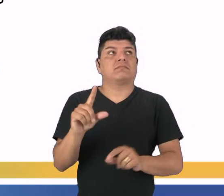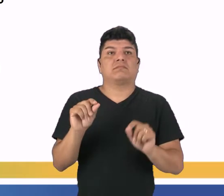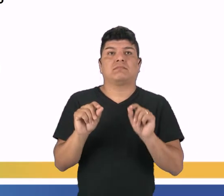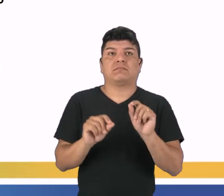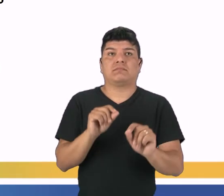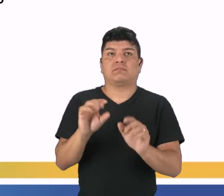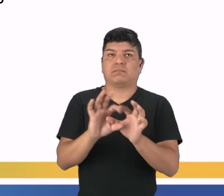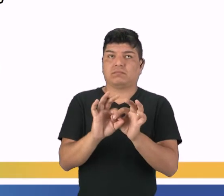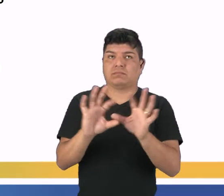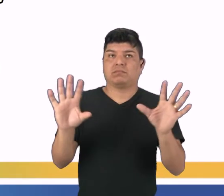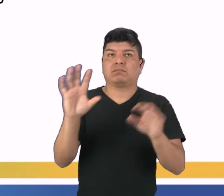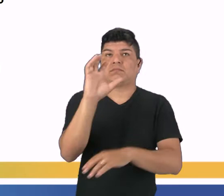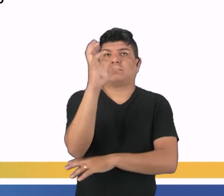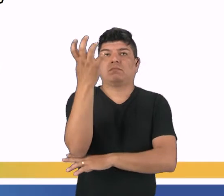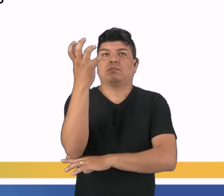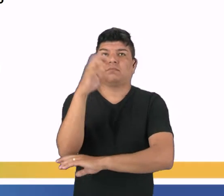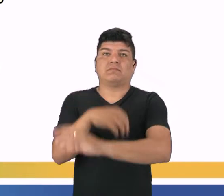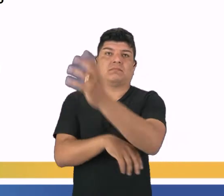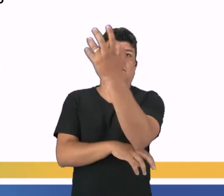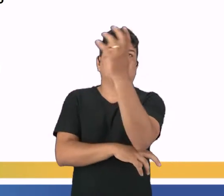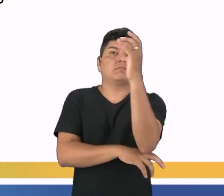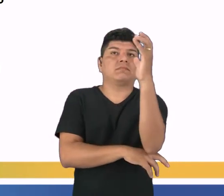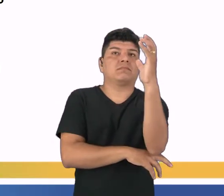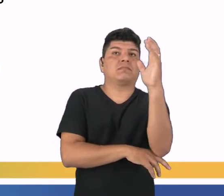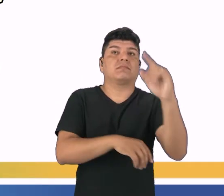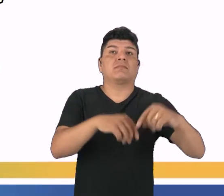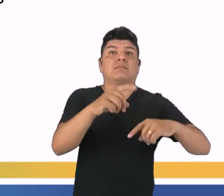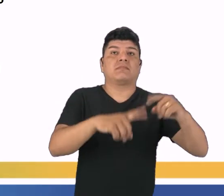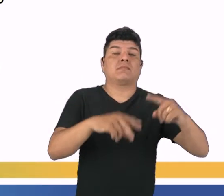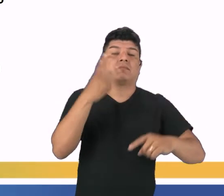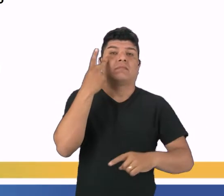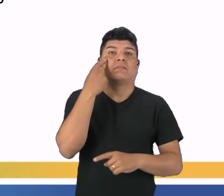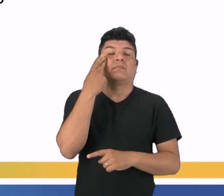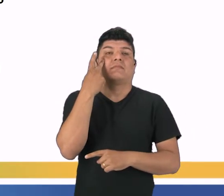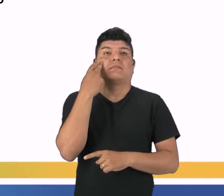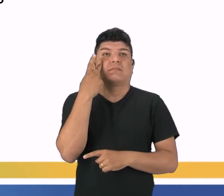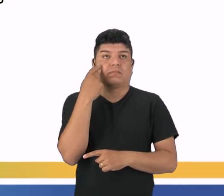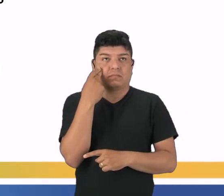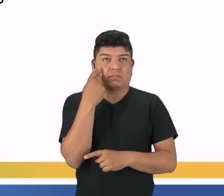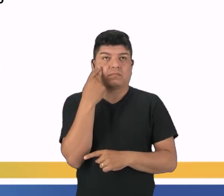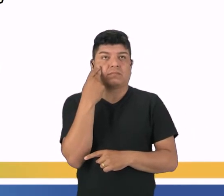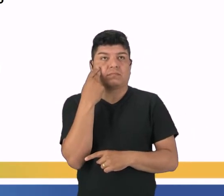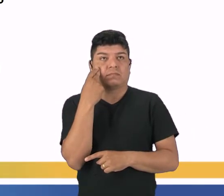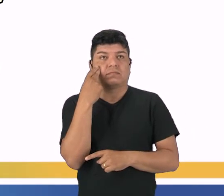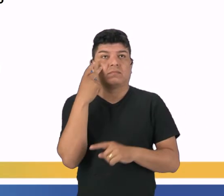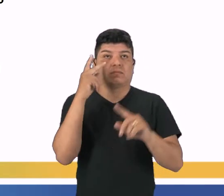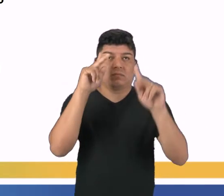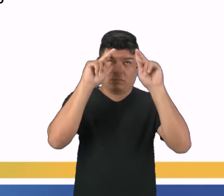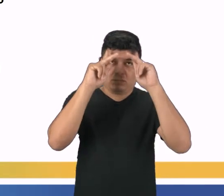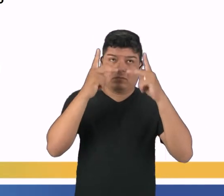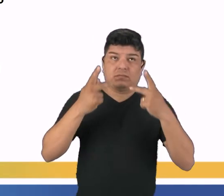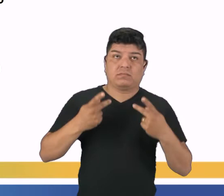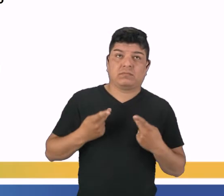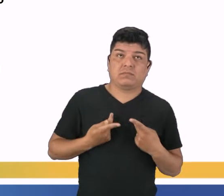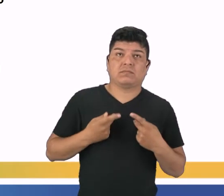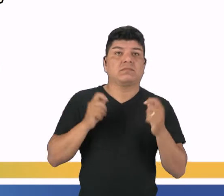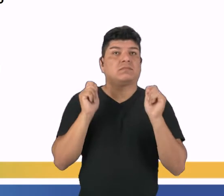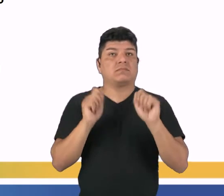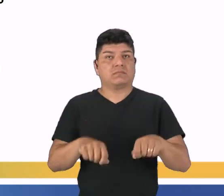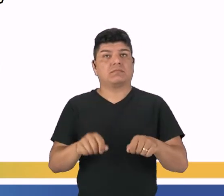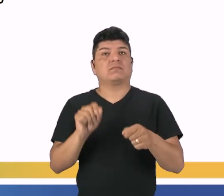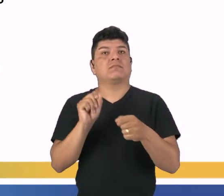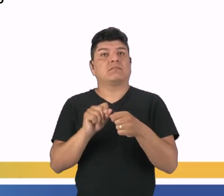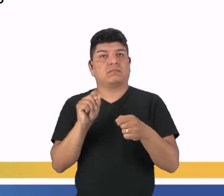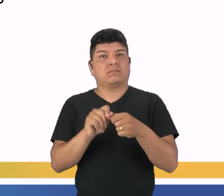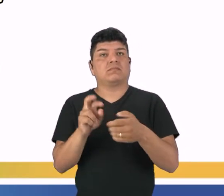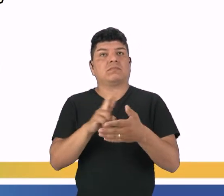estão disponíveis na natureza, são chamados de materiais naturais, né? Os humanos são capazes